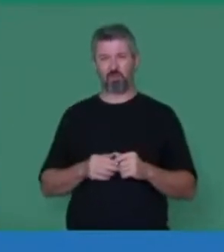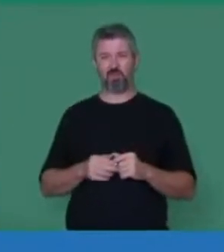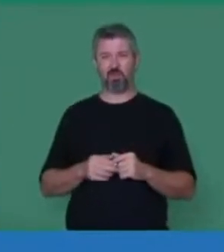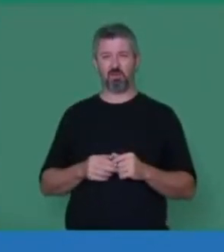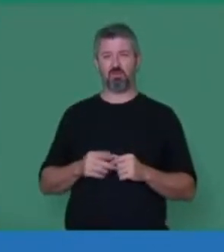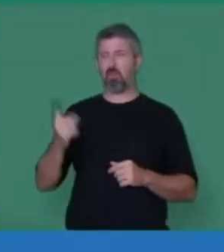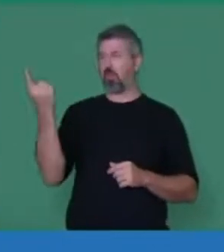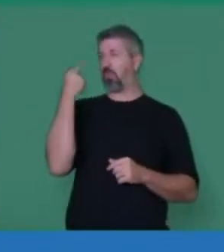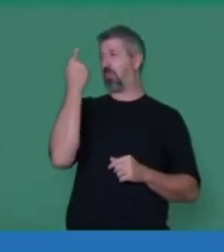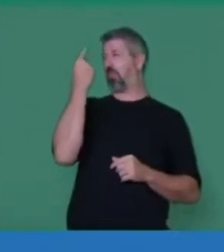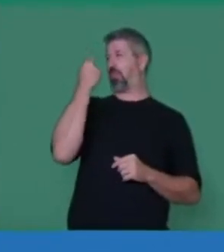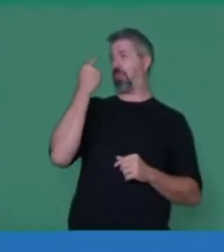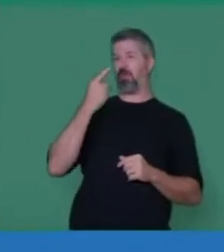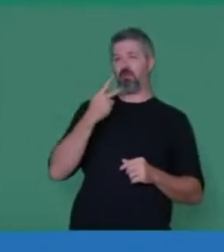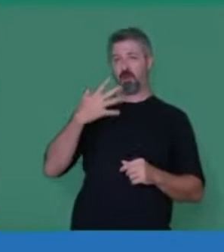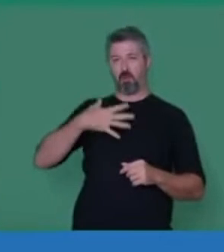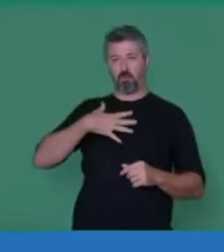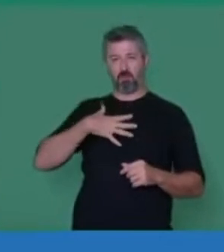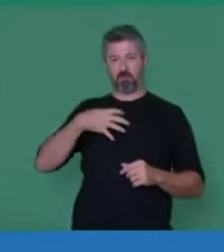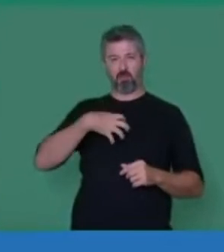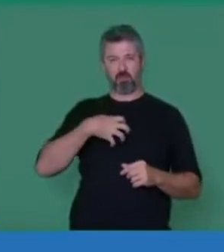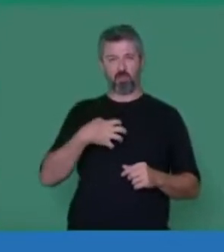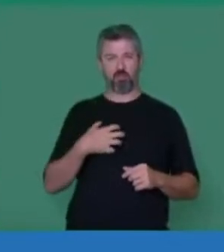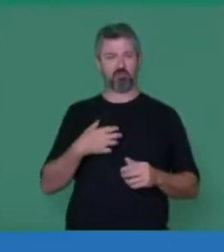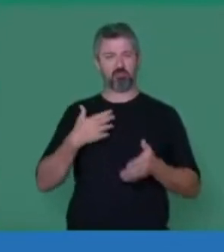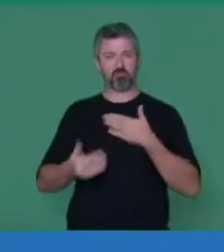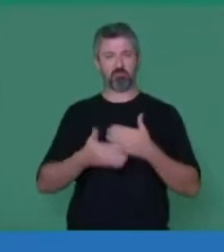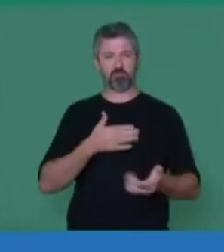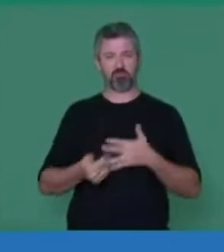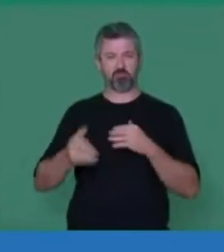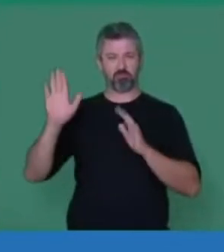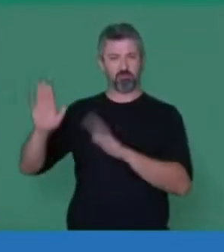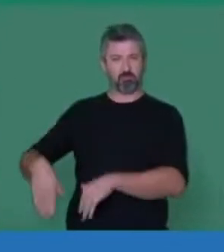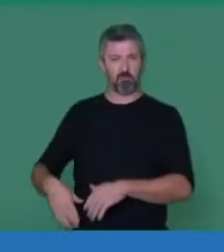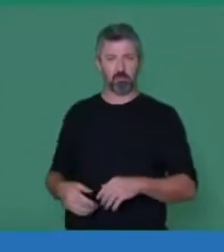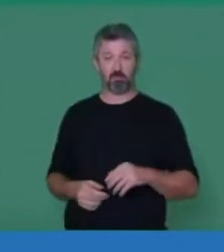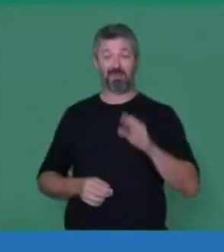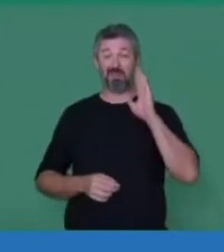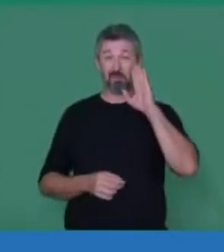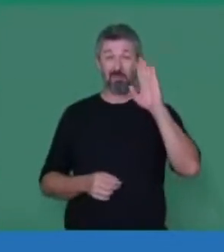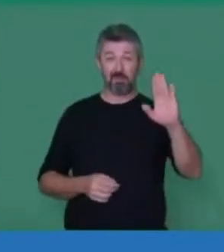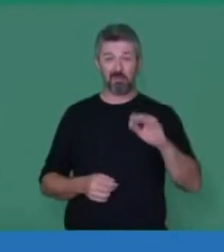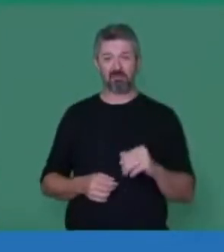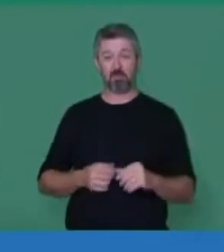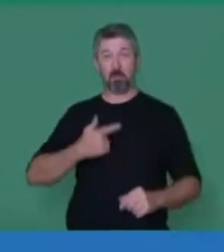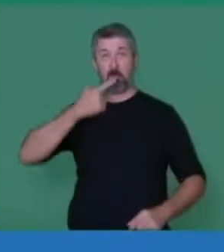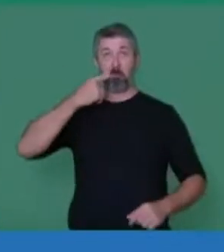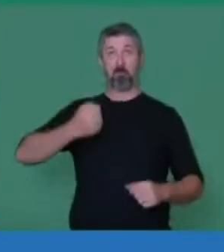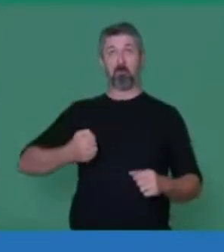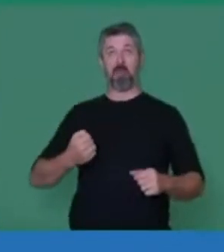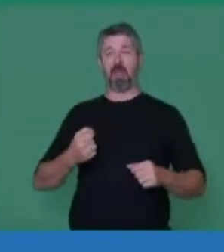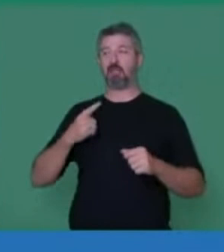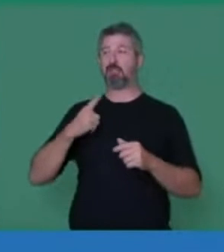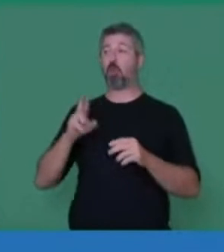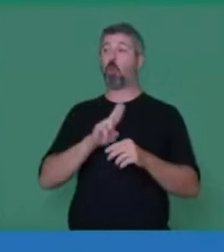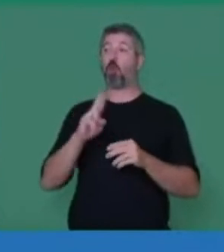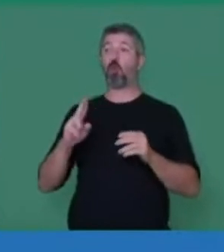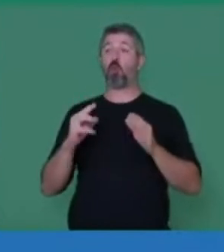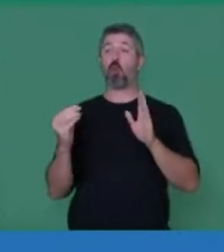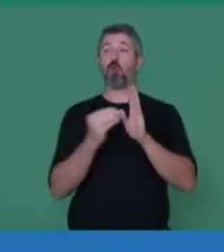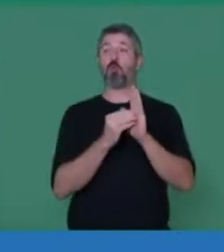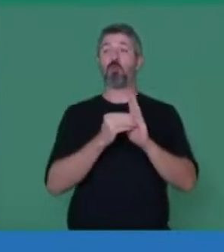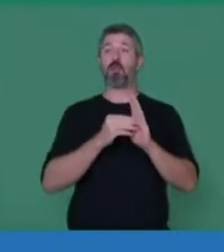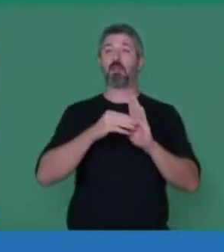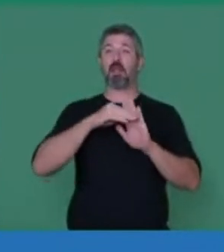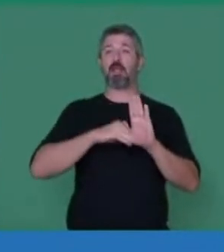para mim para falar da minha forma de ser. E principalmente os machões que tem lista na Odebrecht chamado de lindinho.